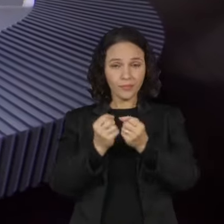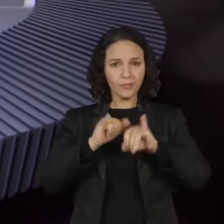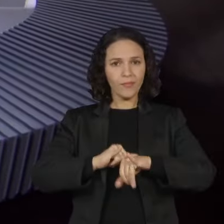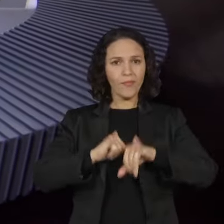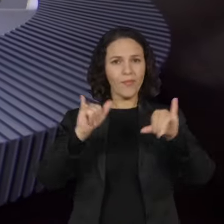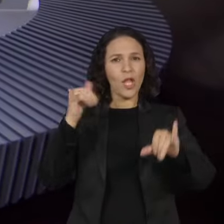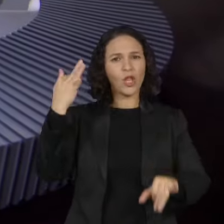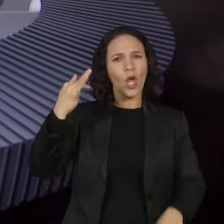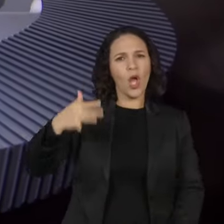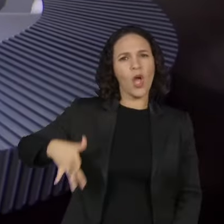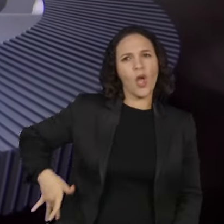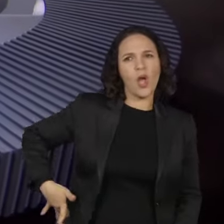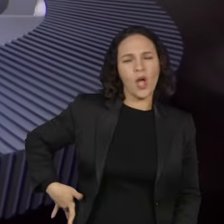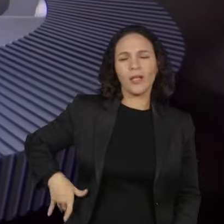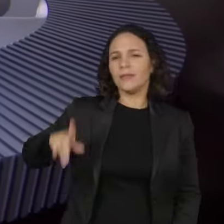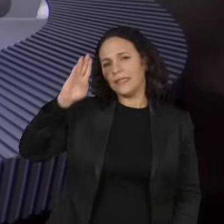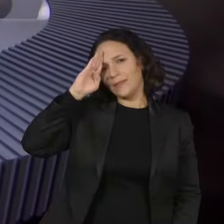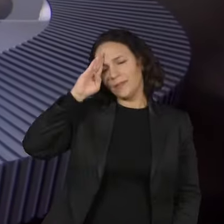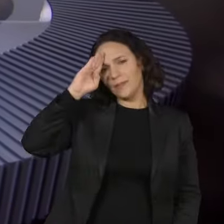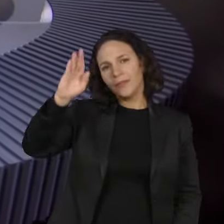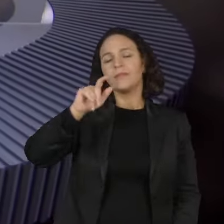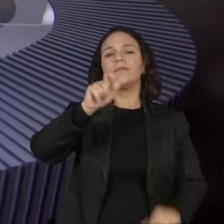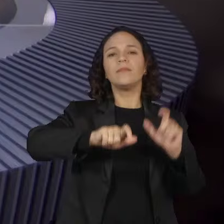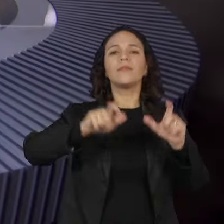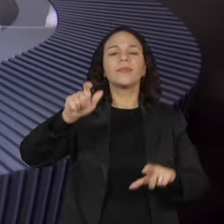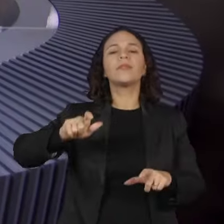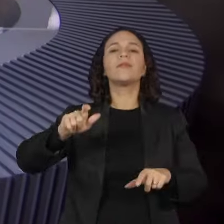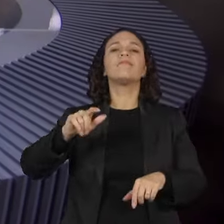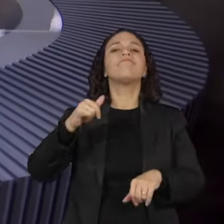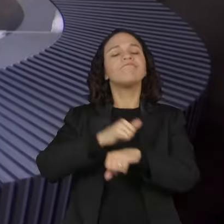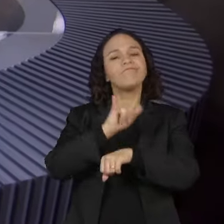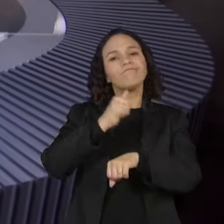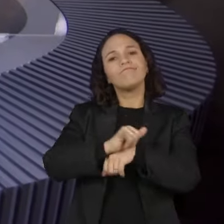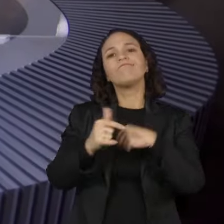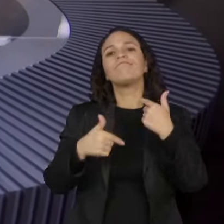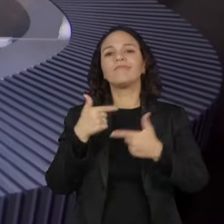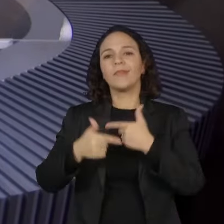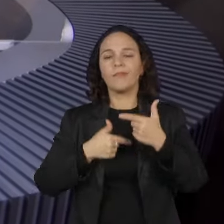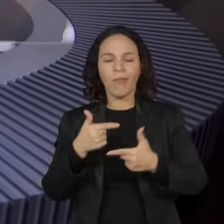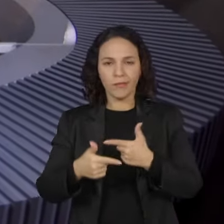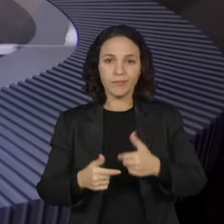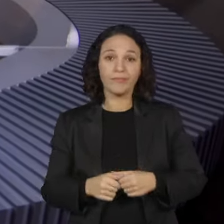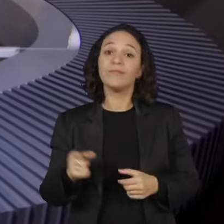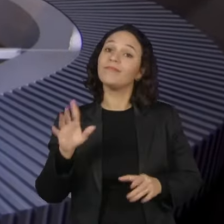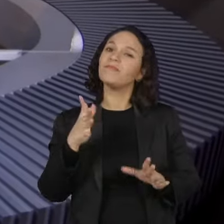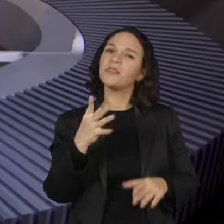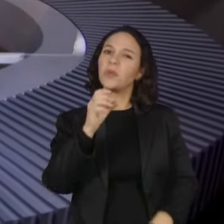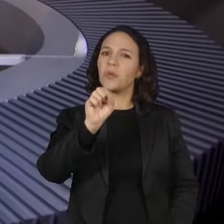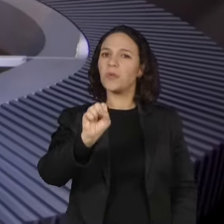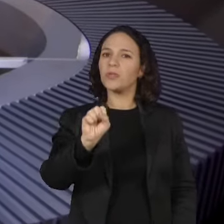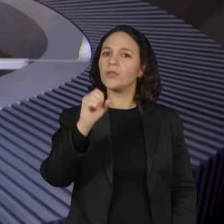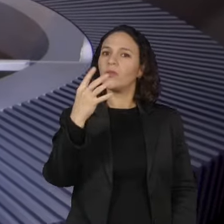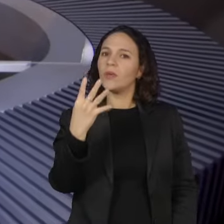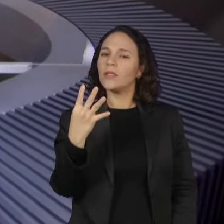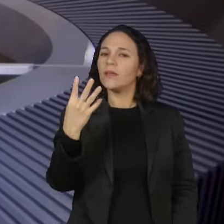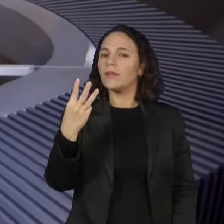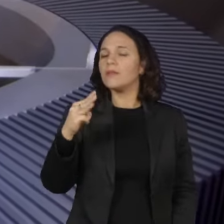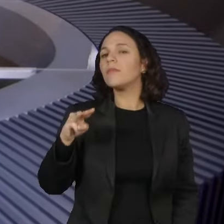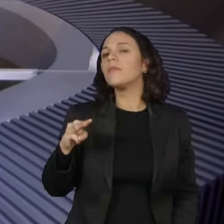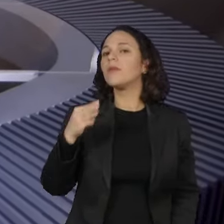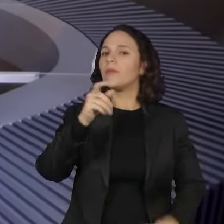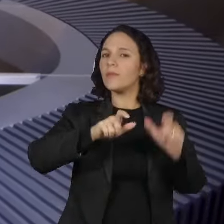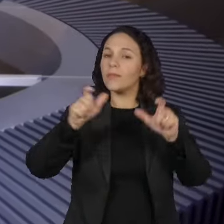dor lombar é a principal causa de incapacidade do mundo. A condição deve afetar 843 milhões de pessoas